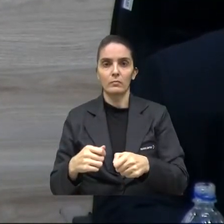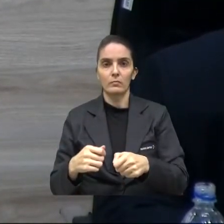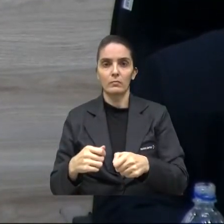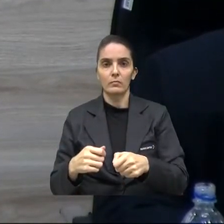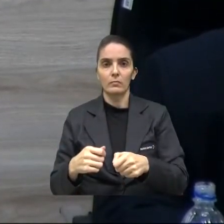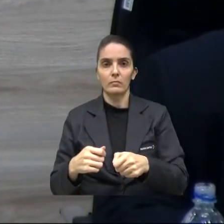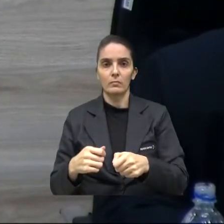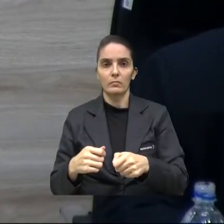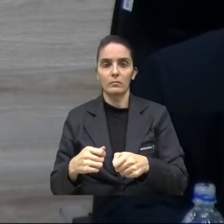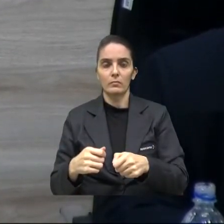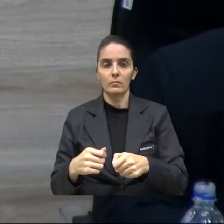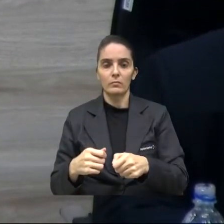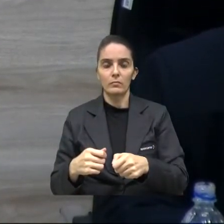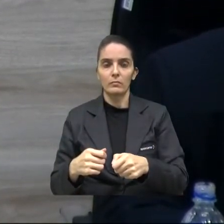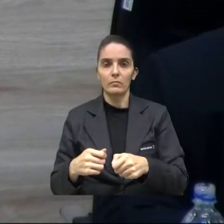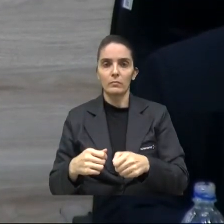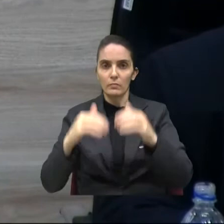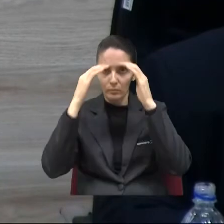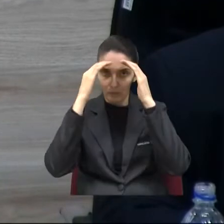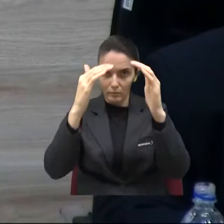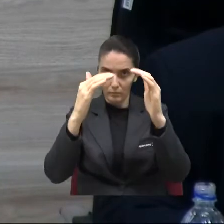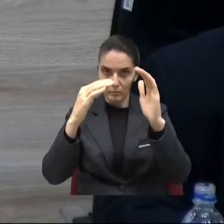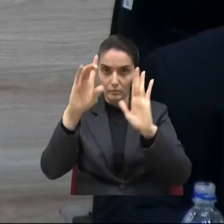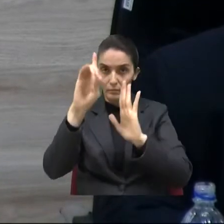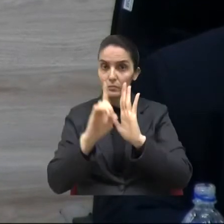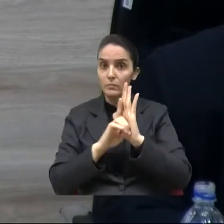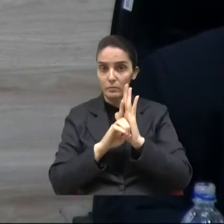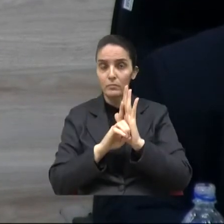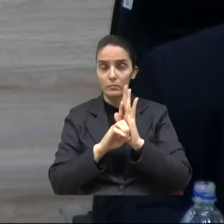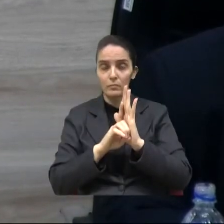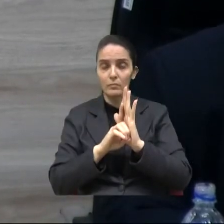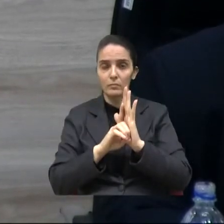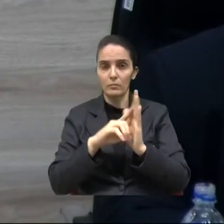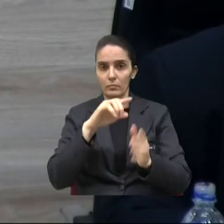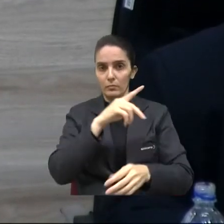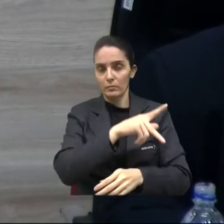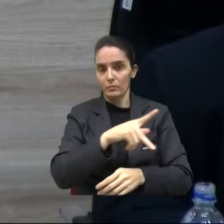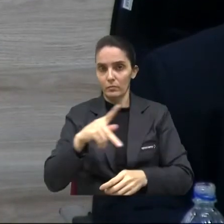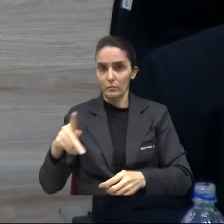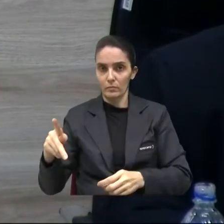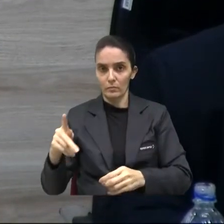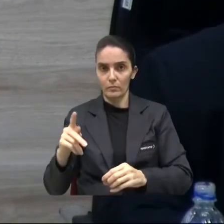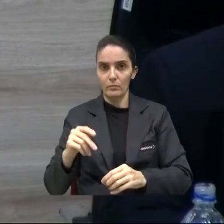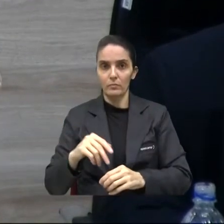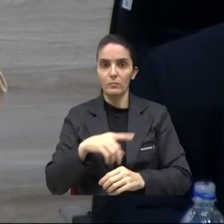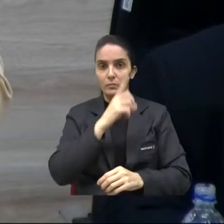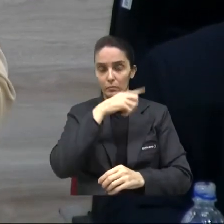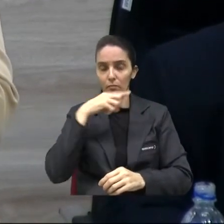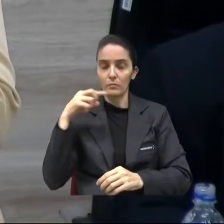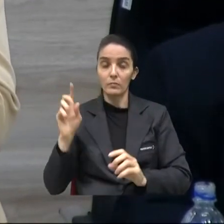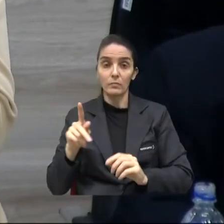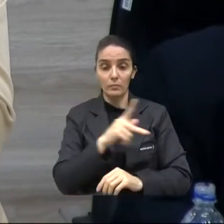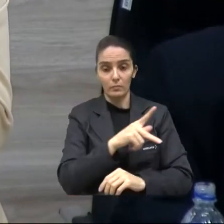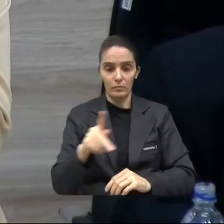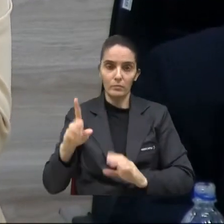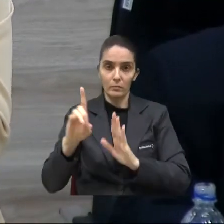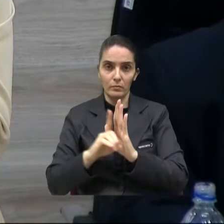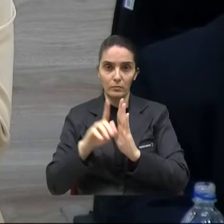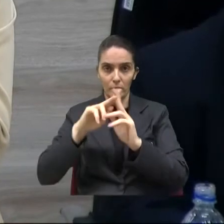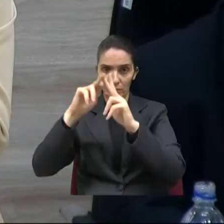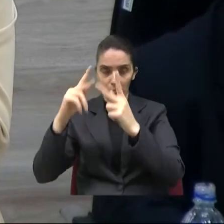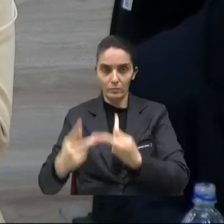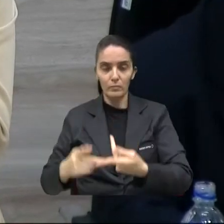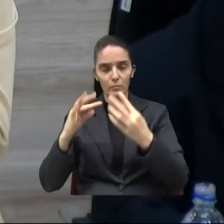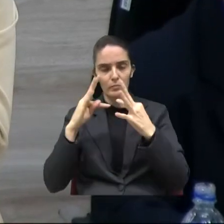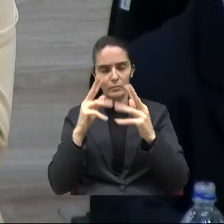violação de direitos. Então, aqui fica realmente o pedido, como presidente desta comissão, que todo acordo, toda